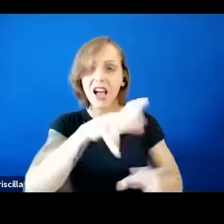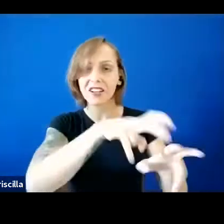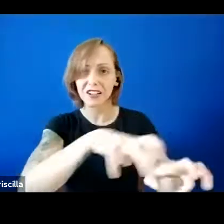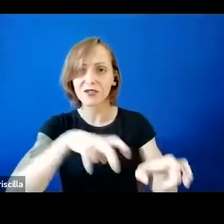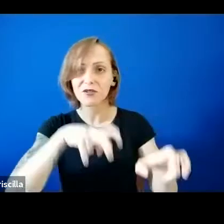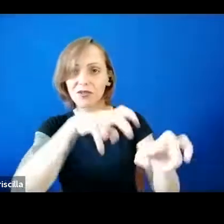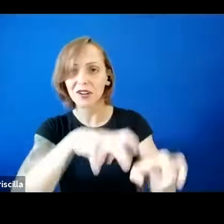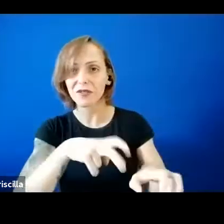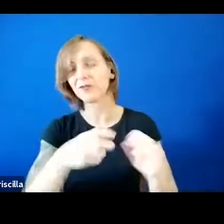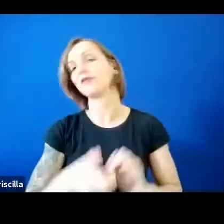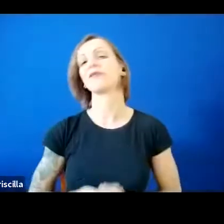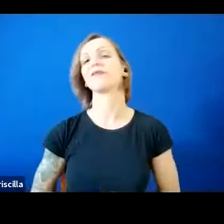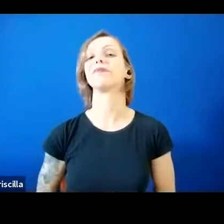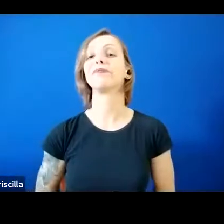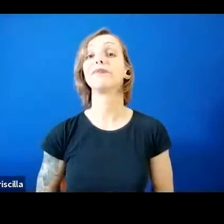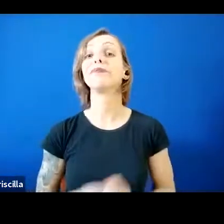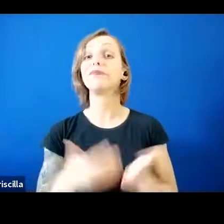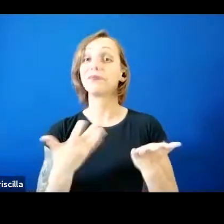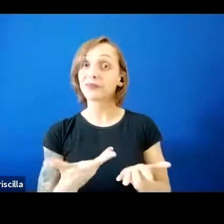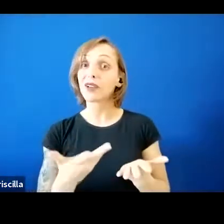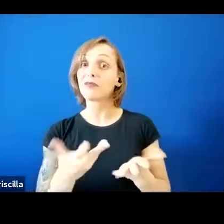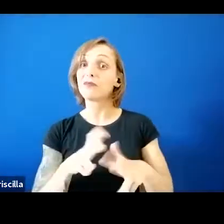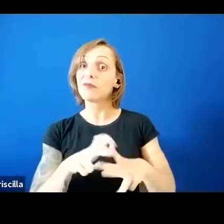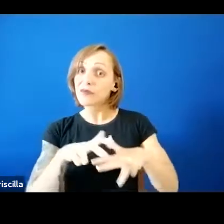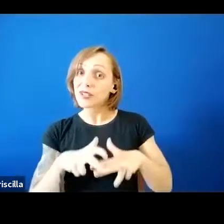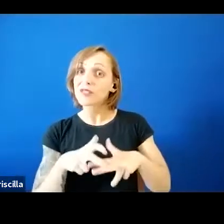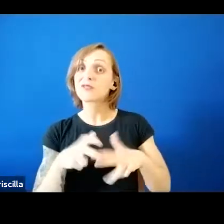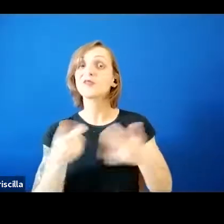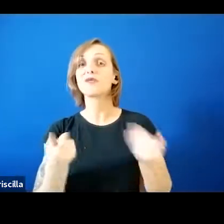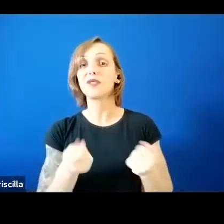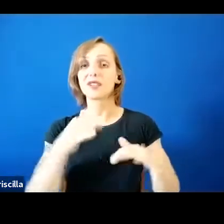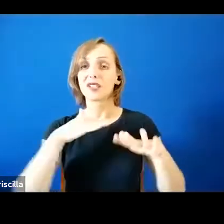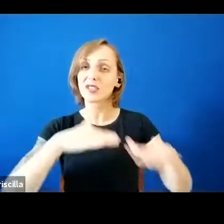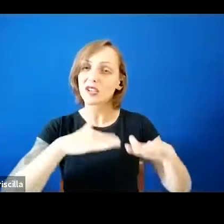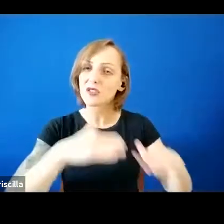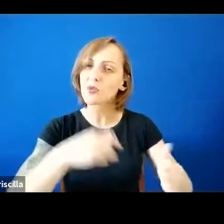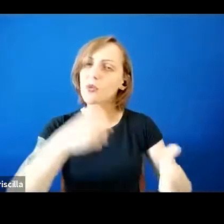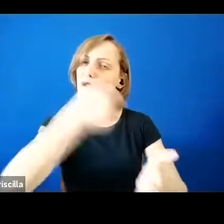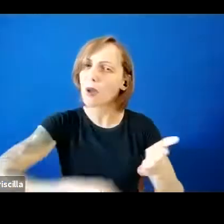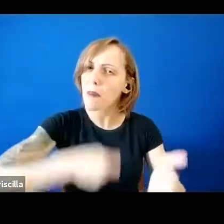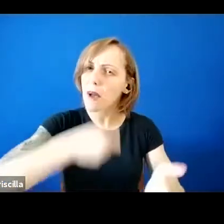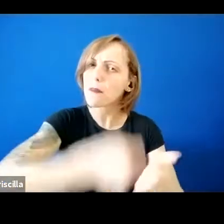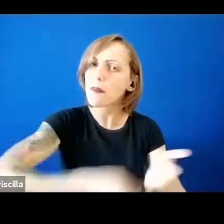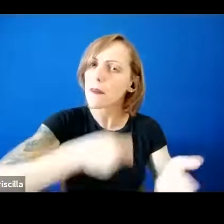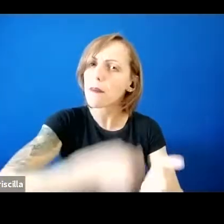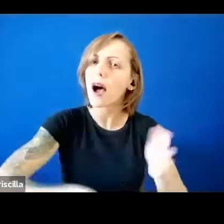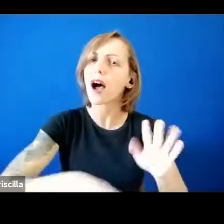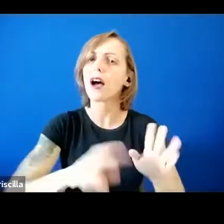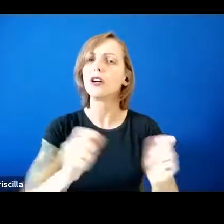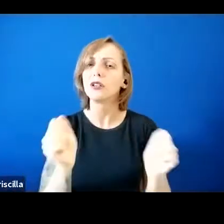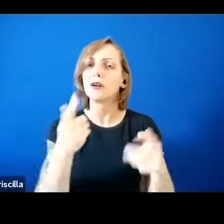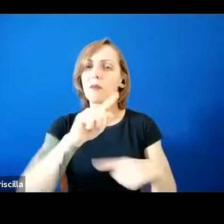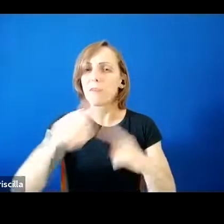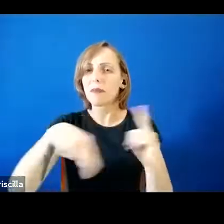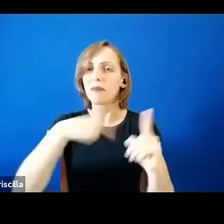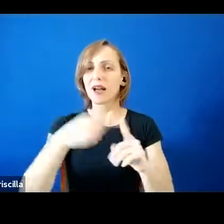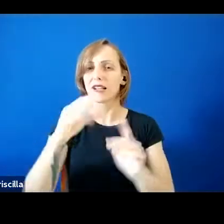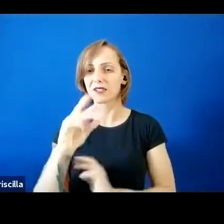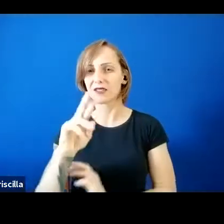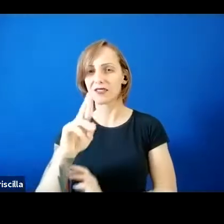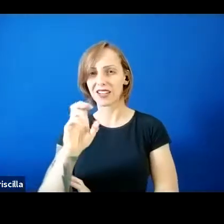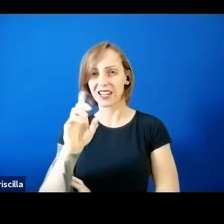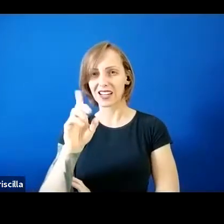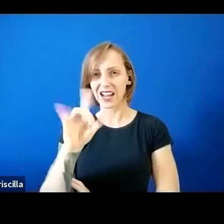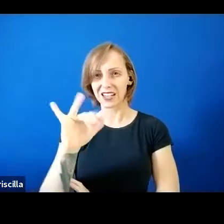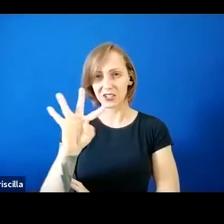através dessas lutas, através do crédito, foi então se desencadeando outras lutas que a gente foi travando ao